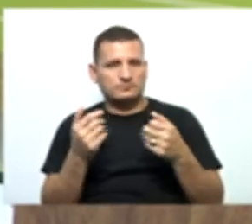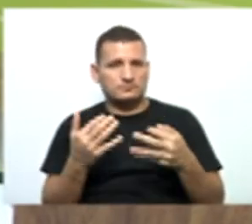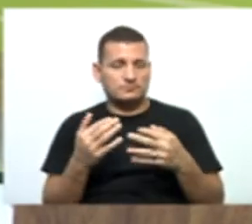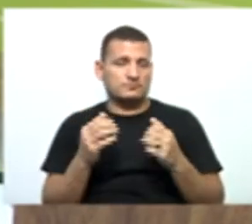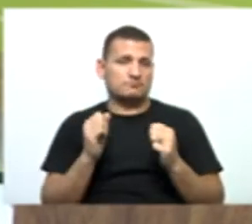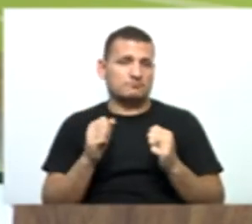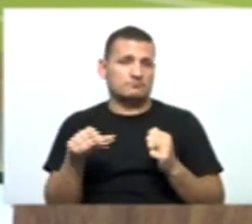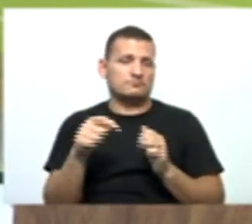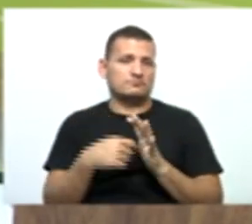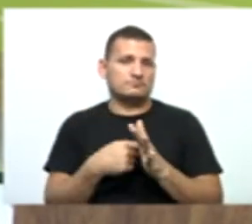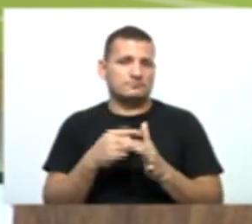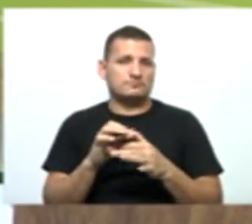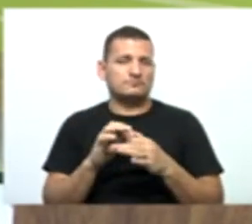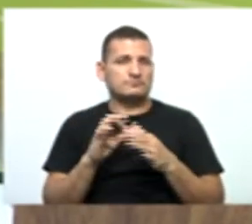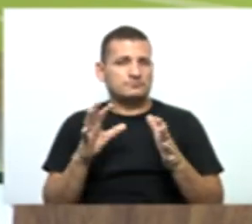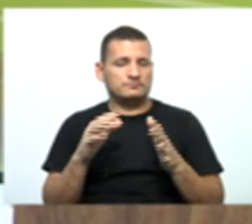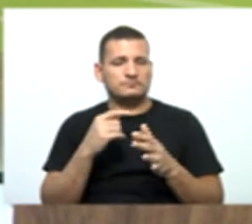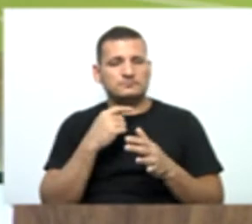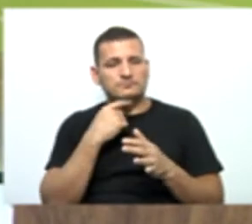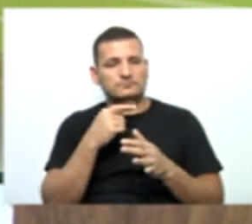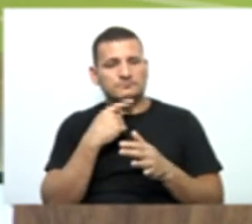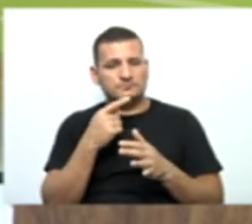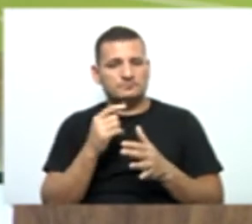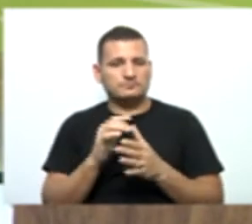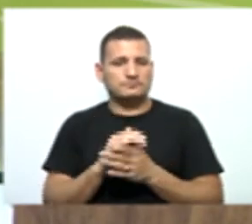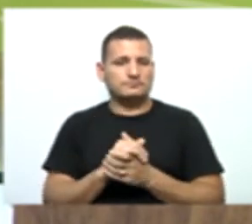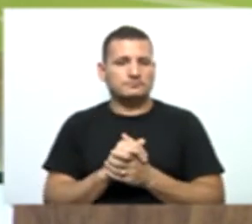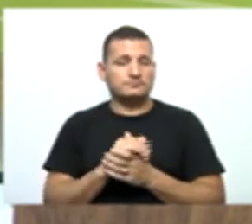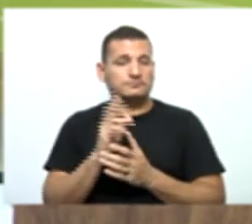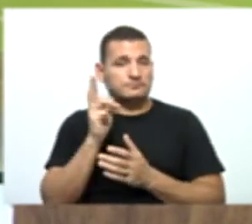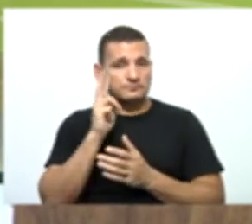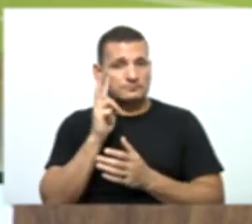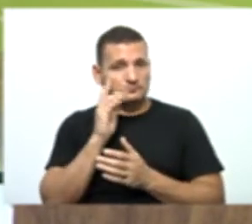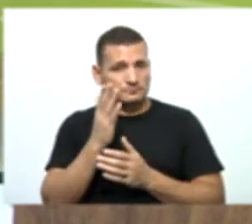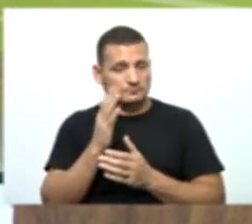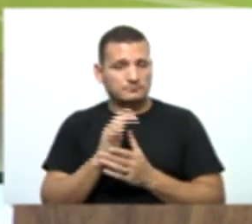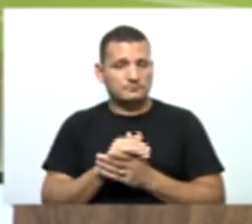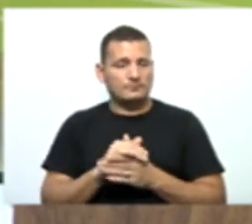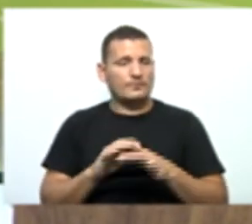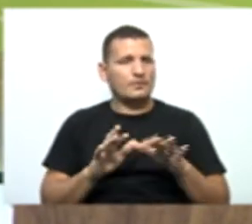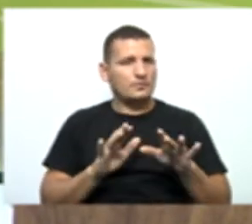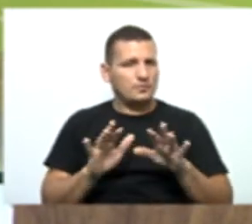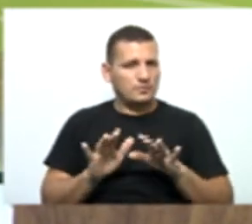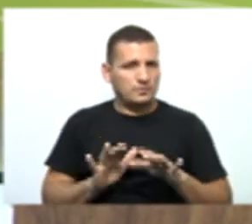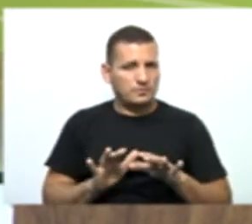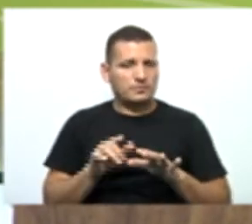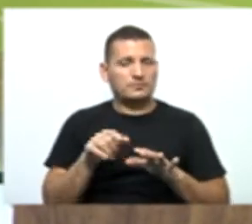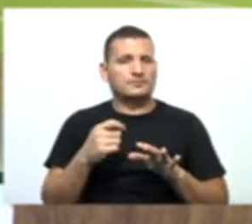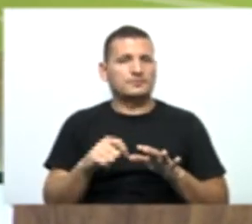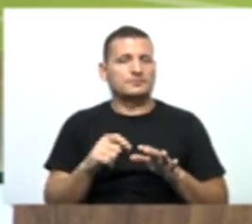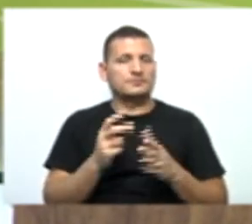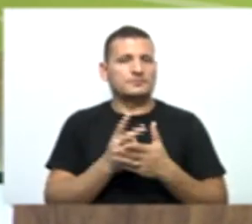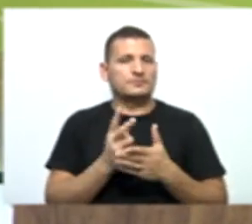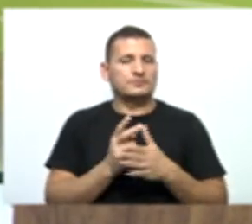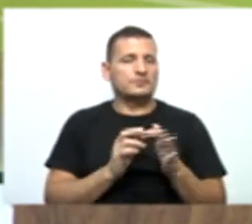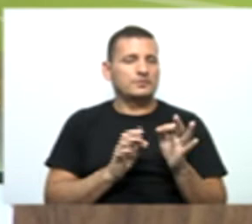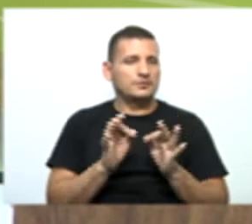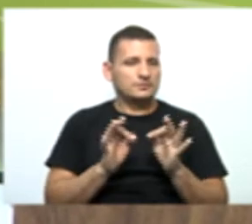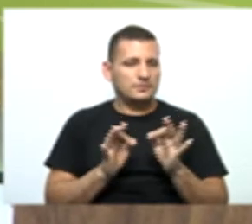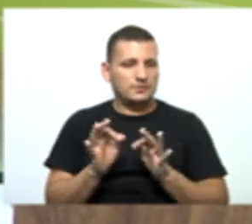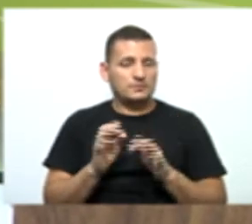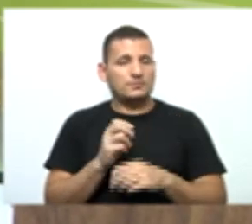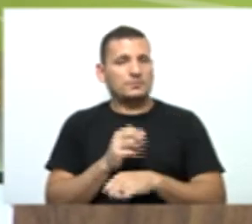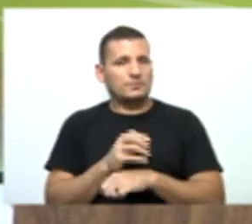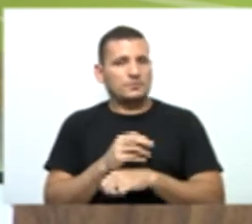tá? Lembrando aqui que o programador, ele deve ser organizado. E a